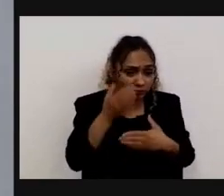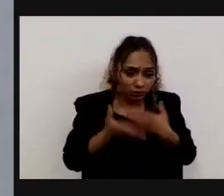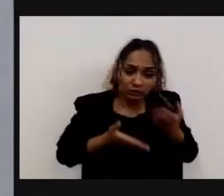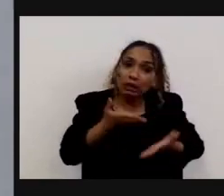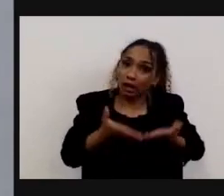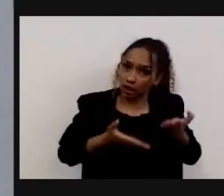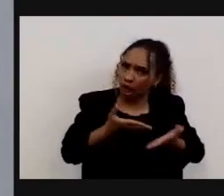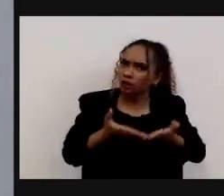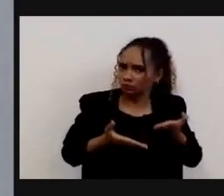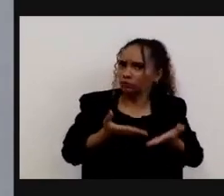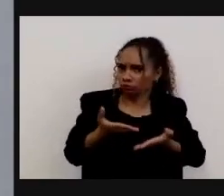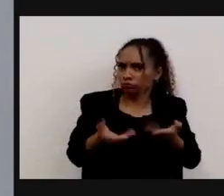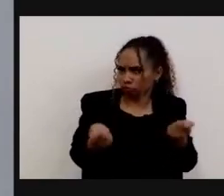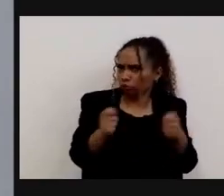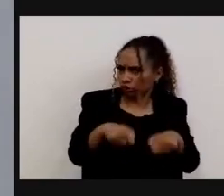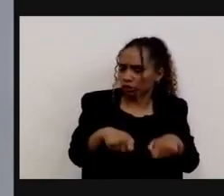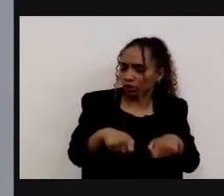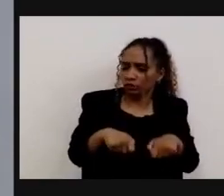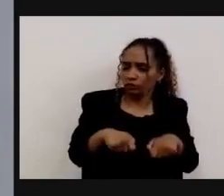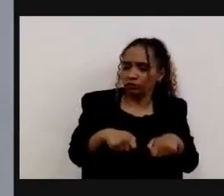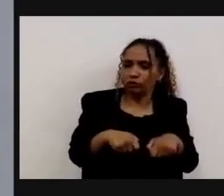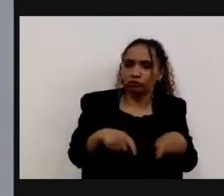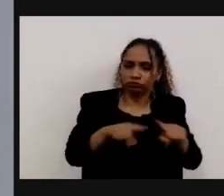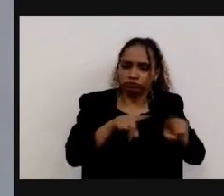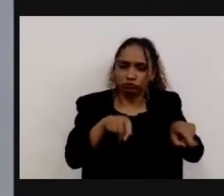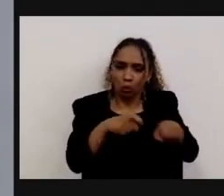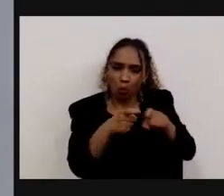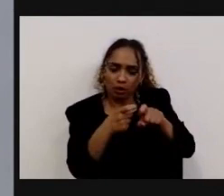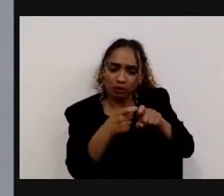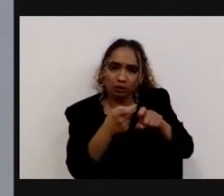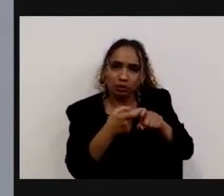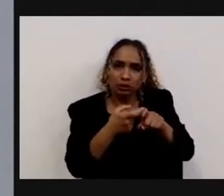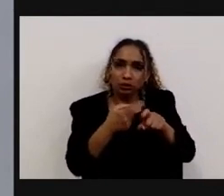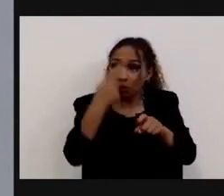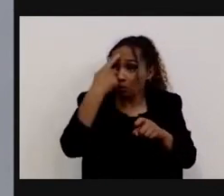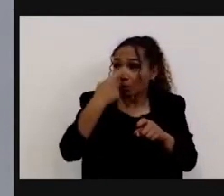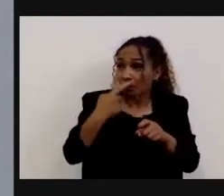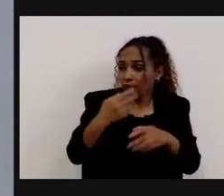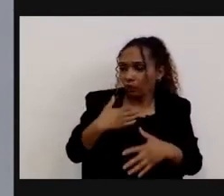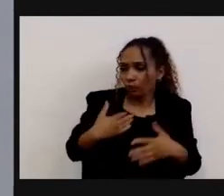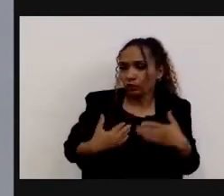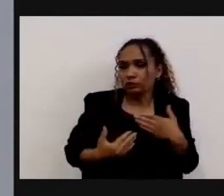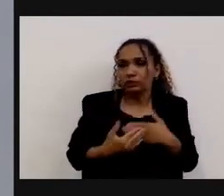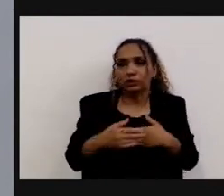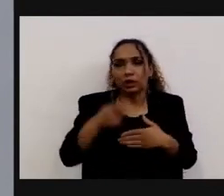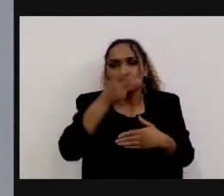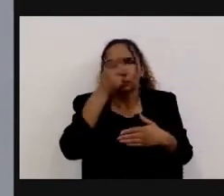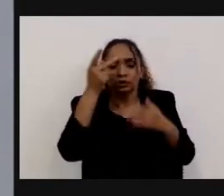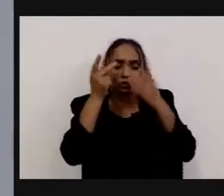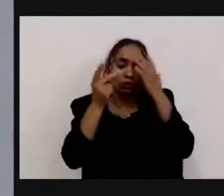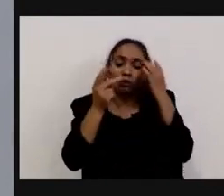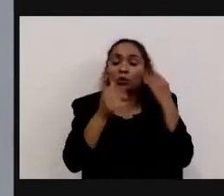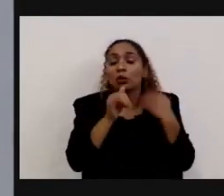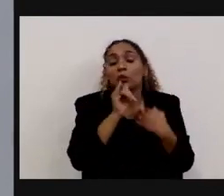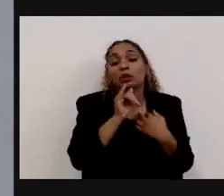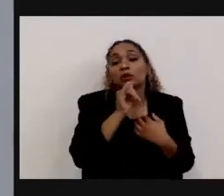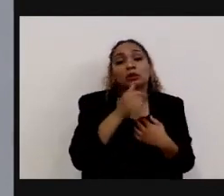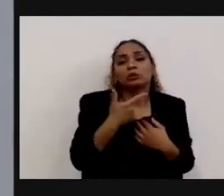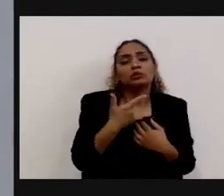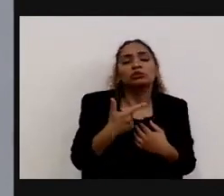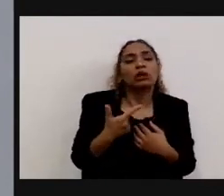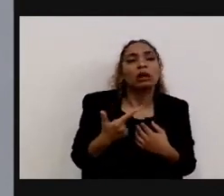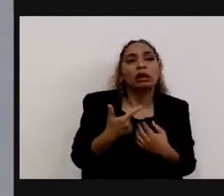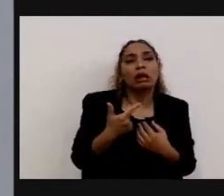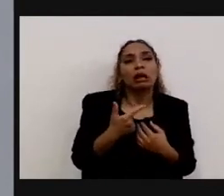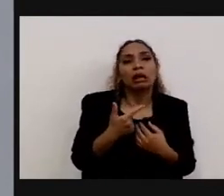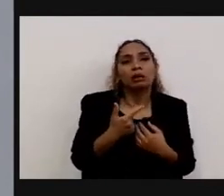tratada consultório o perfil comportamental se a pessoa por exemplo ela não tá sendo